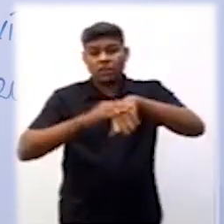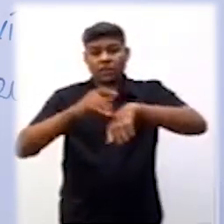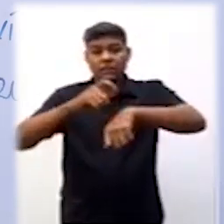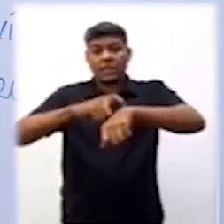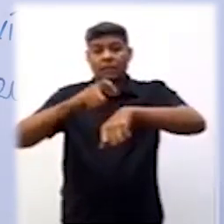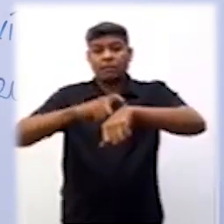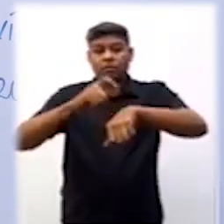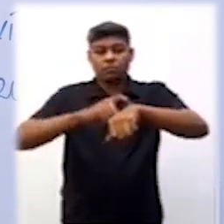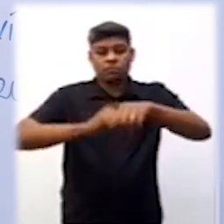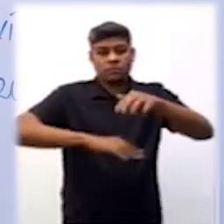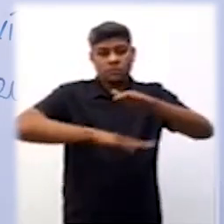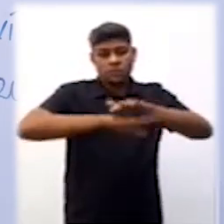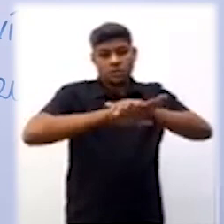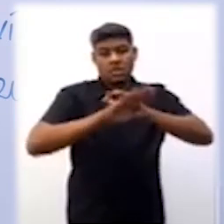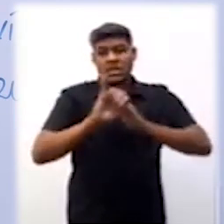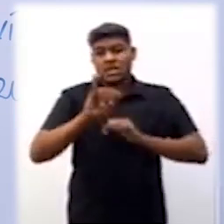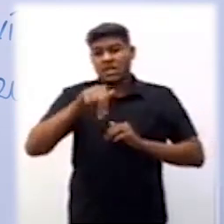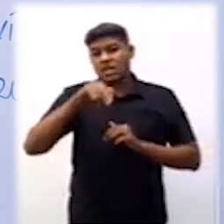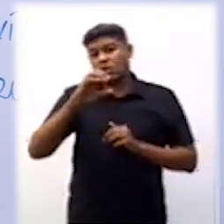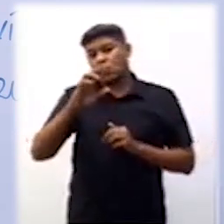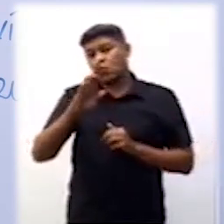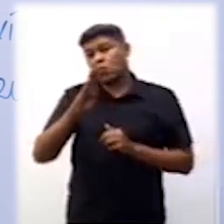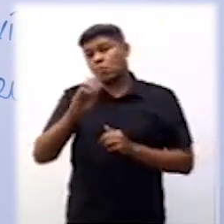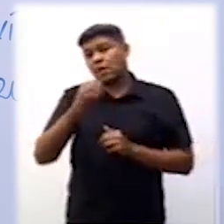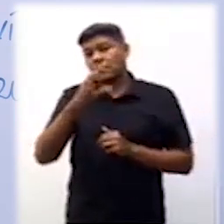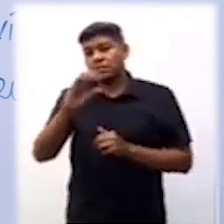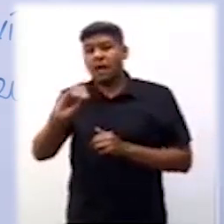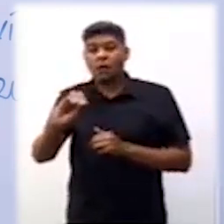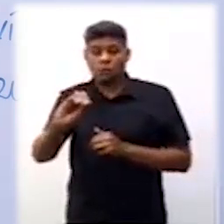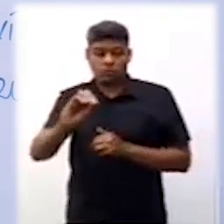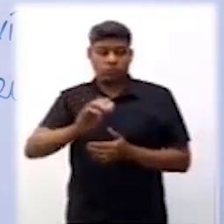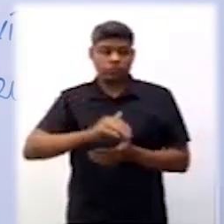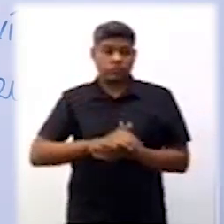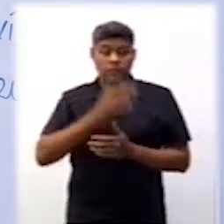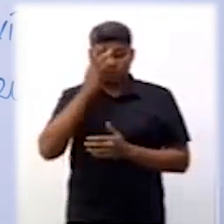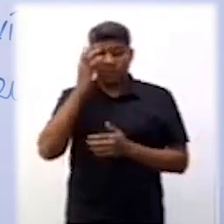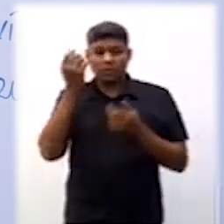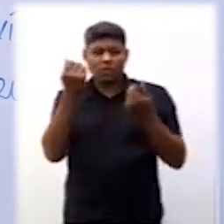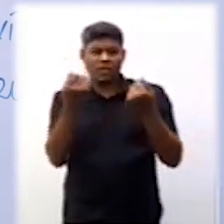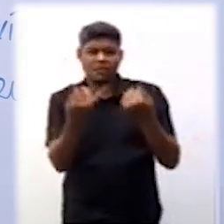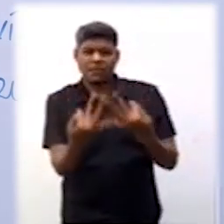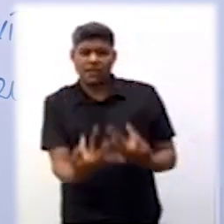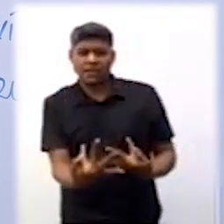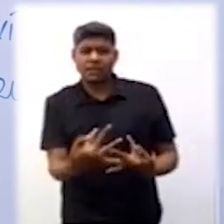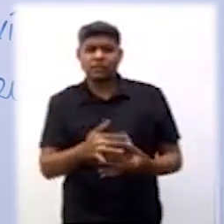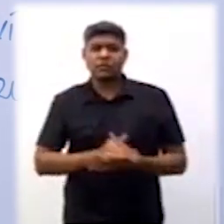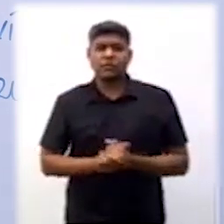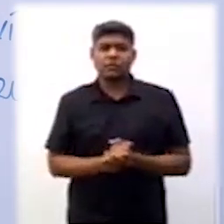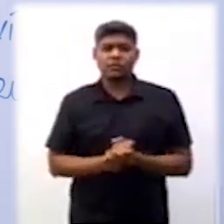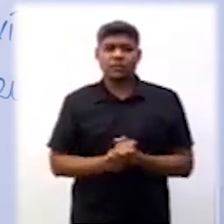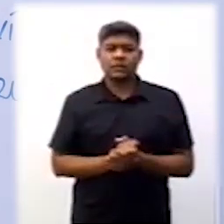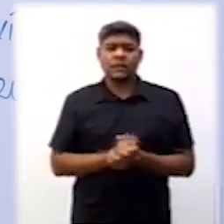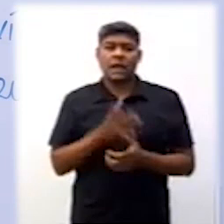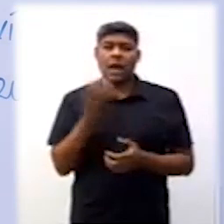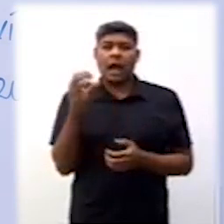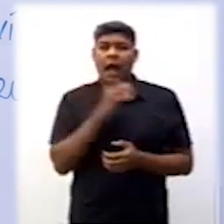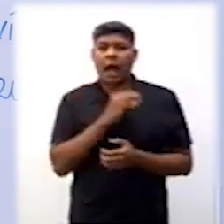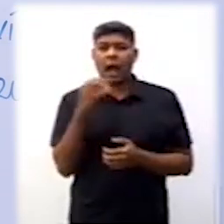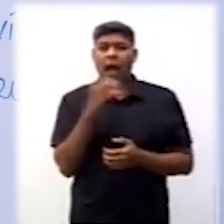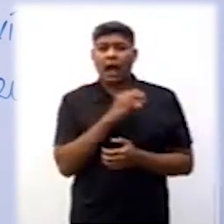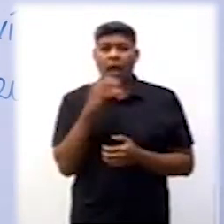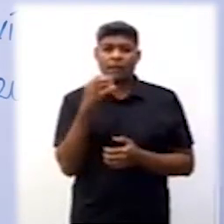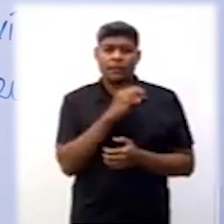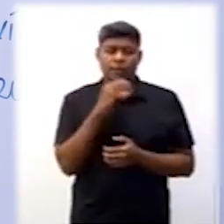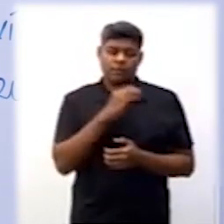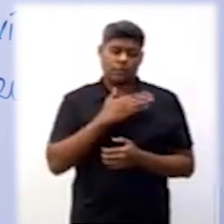de incubação, tá? Período de incubação. O pessoal está dizendo que está muito rápido, então